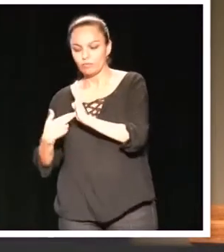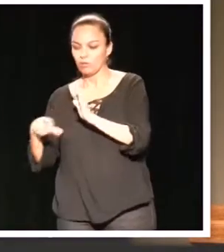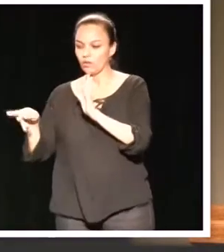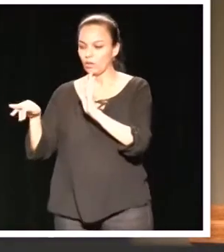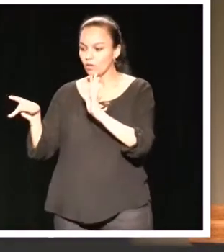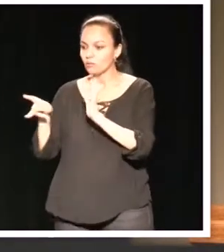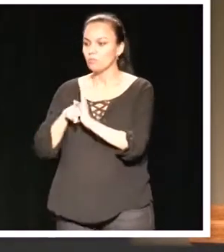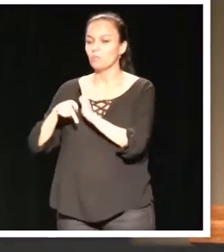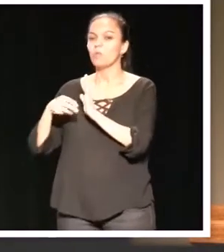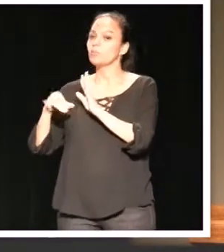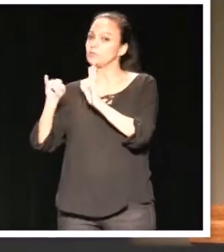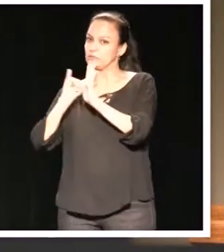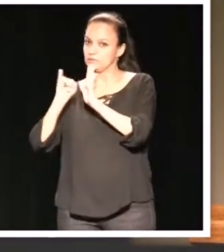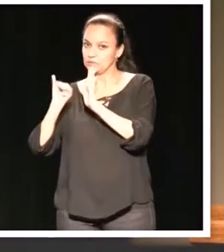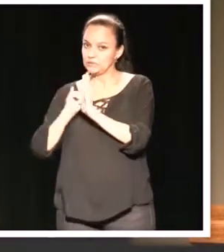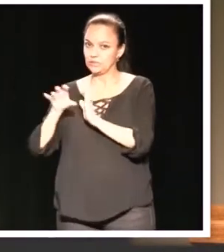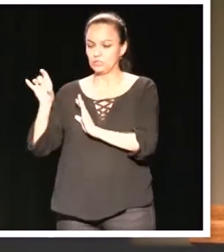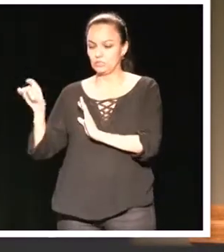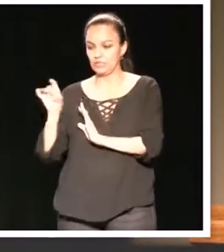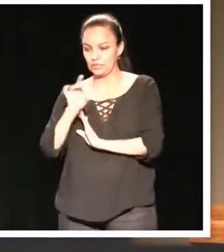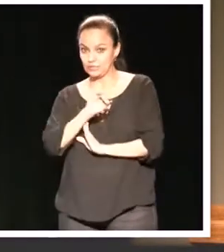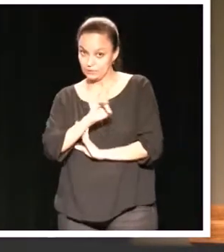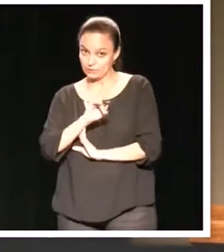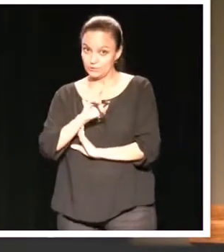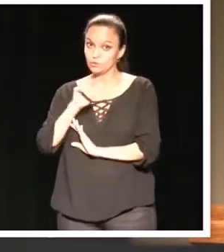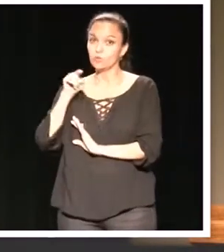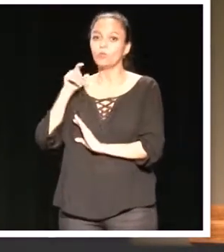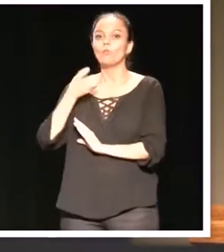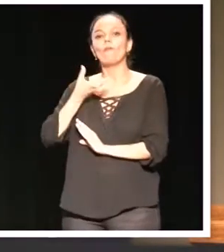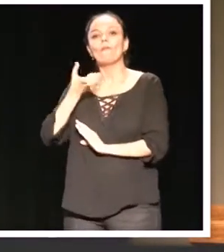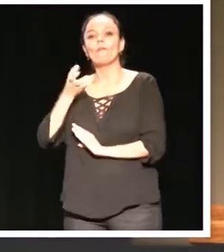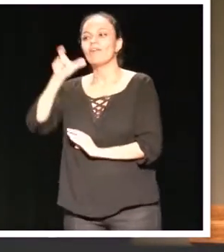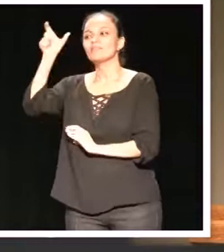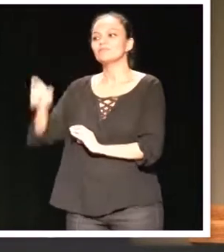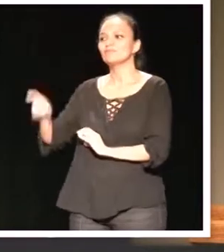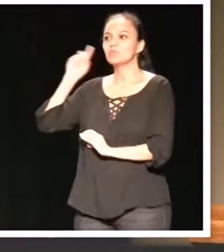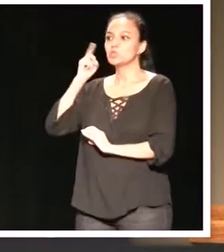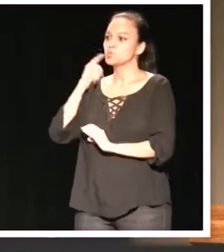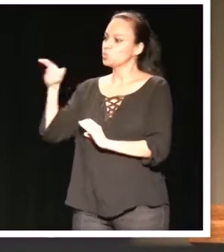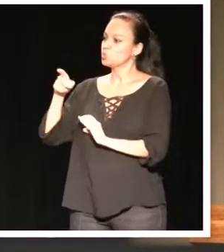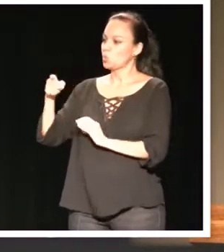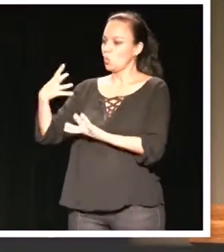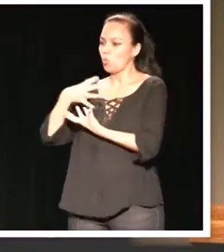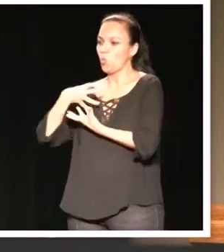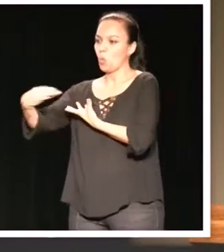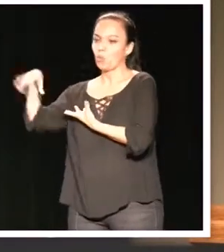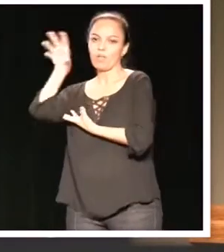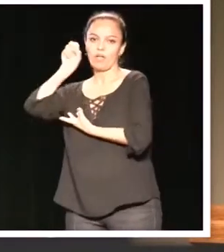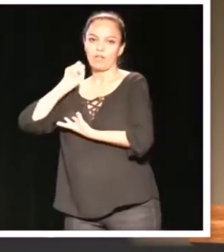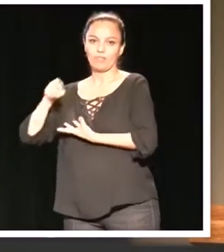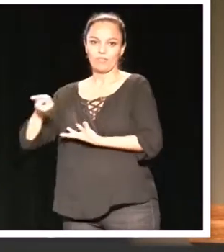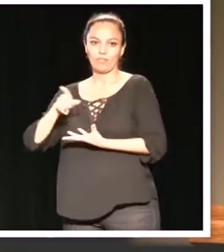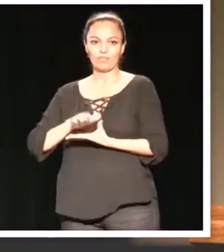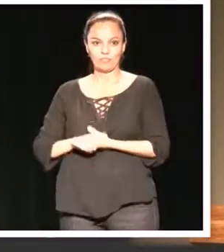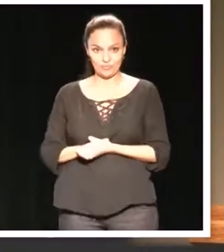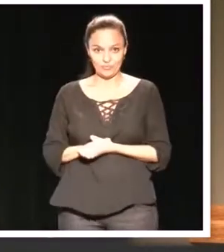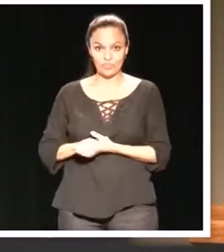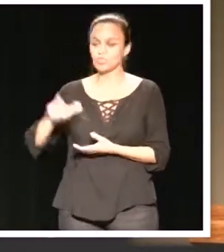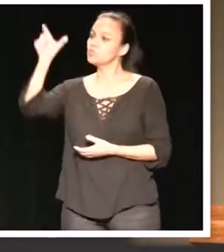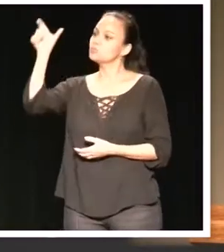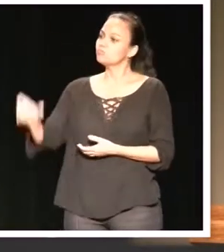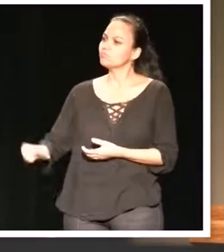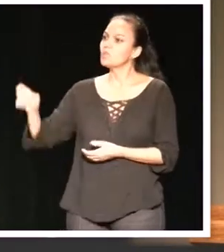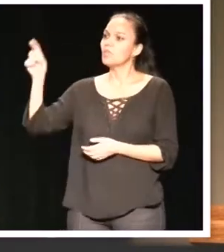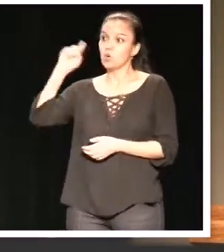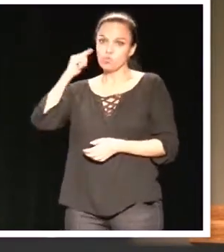identidade ouvinte nas pessoas surdas. Se diria que o surdo melhor é aquele que mais se parece